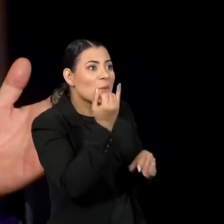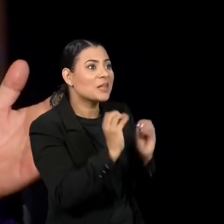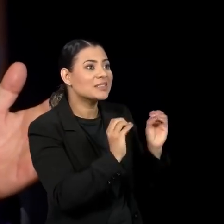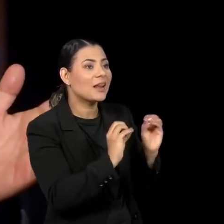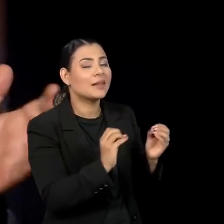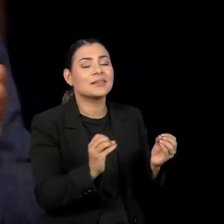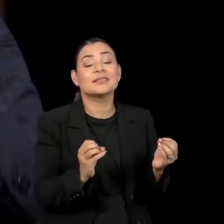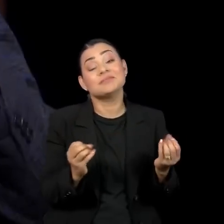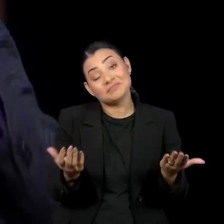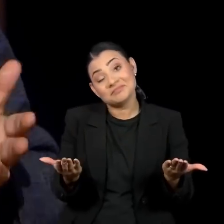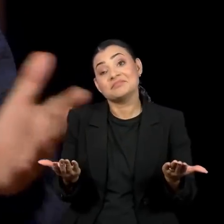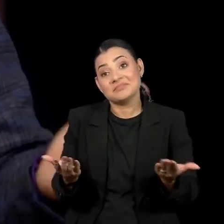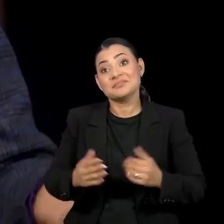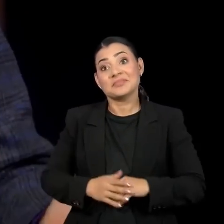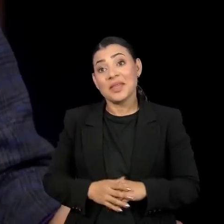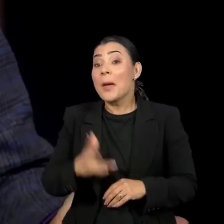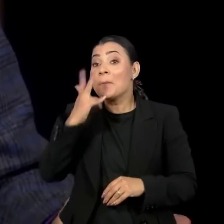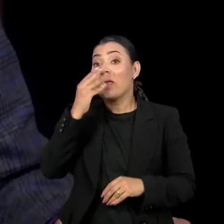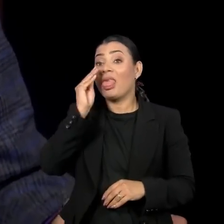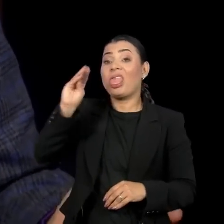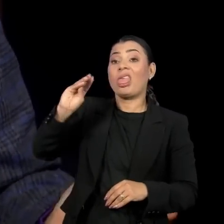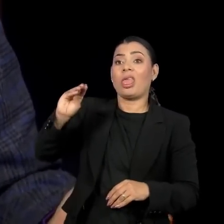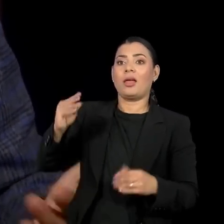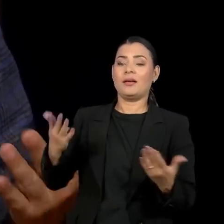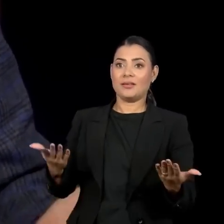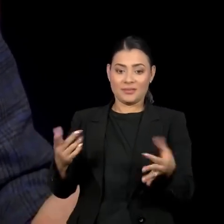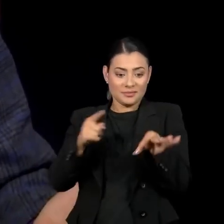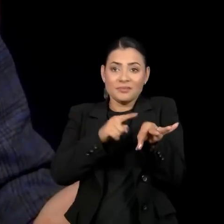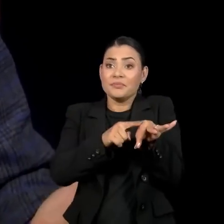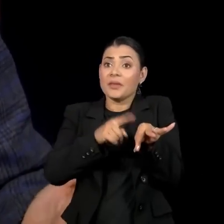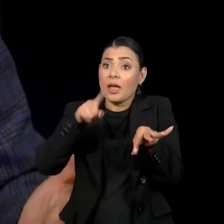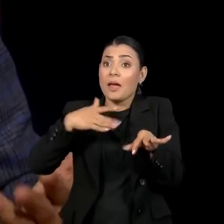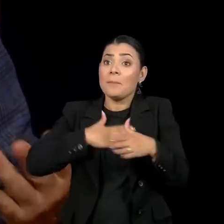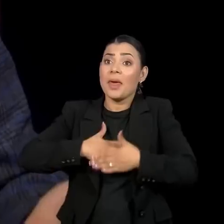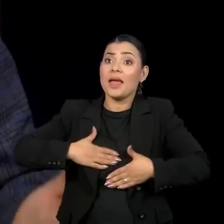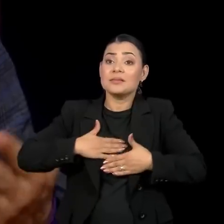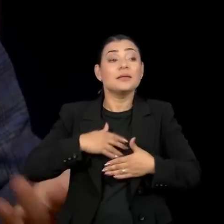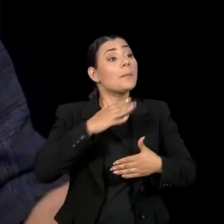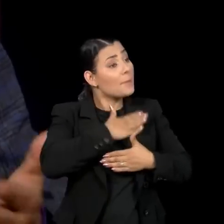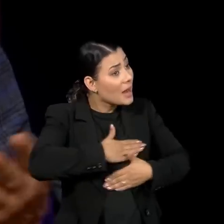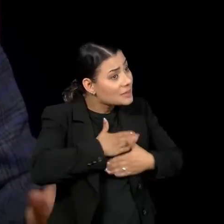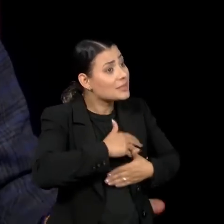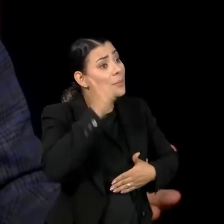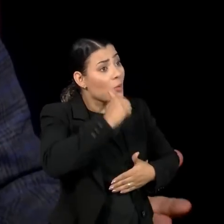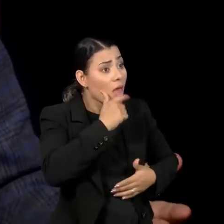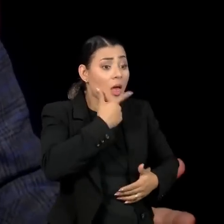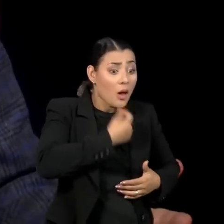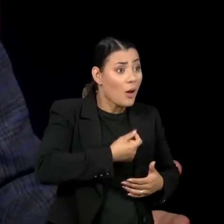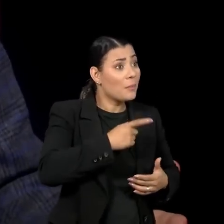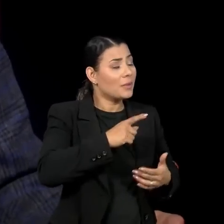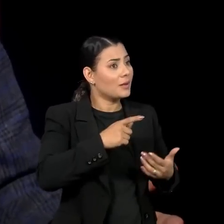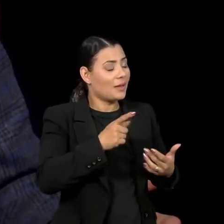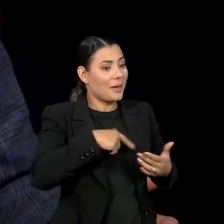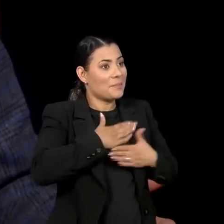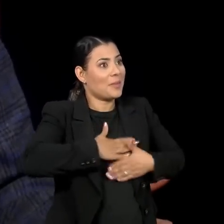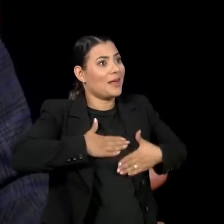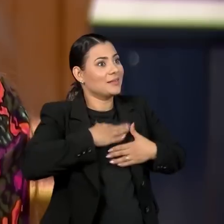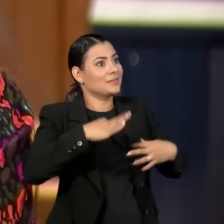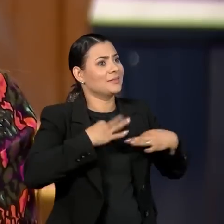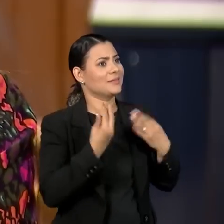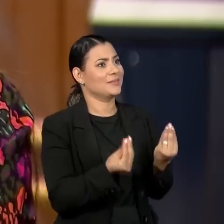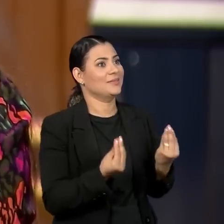fosse importante, Como exato. se isso não fosse importante, o prazer da mulher, do homem, de seja quem for, né? Exatamente.